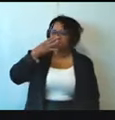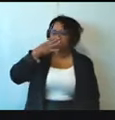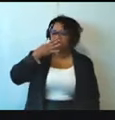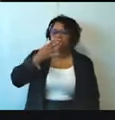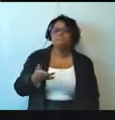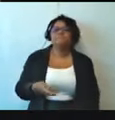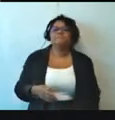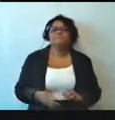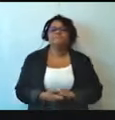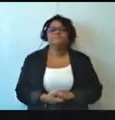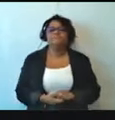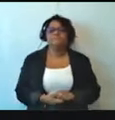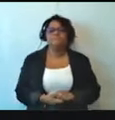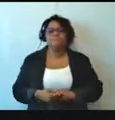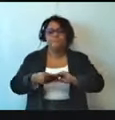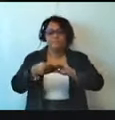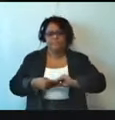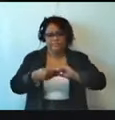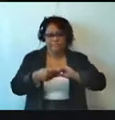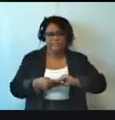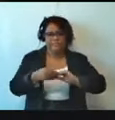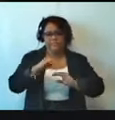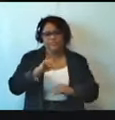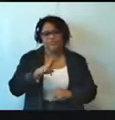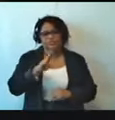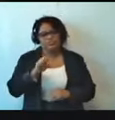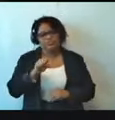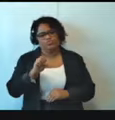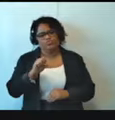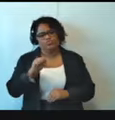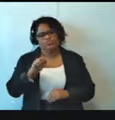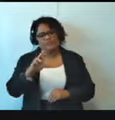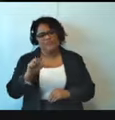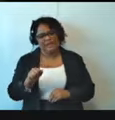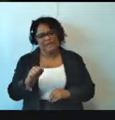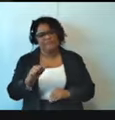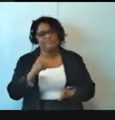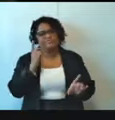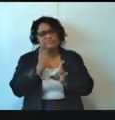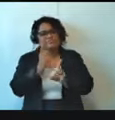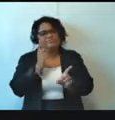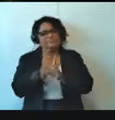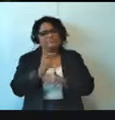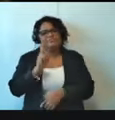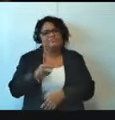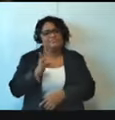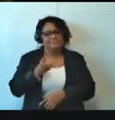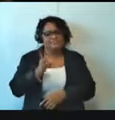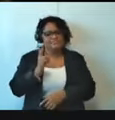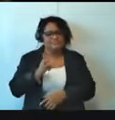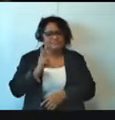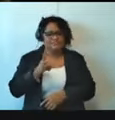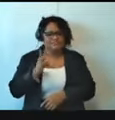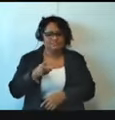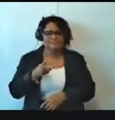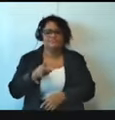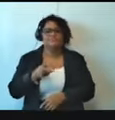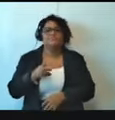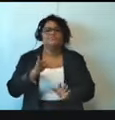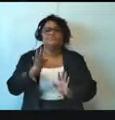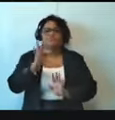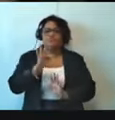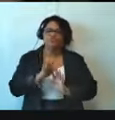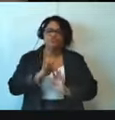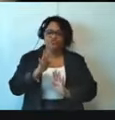de cumprimentar a Jussara Bellavini, com quem eu tenho me encontrado aí constante e frequentemente nos fóruns de debate,